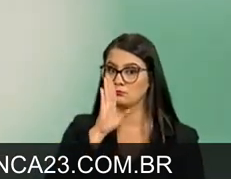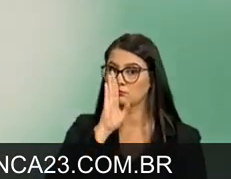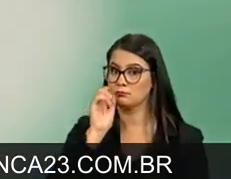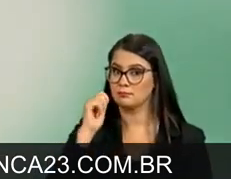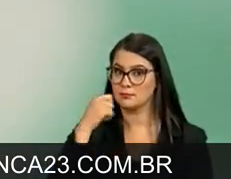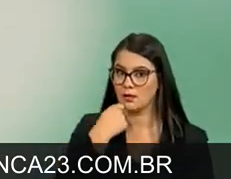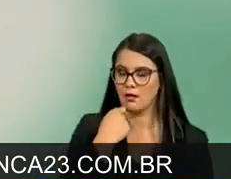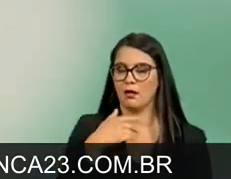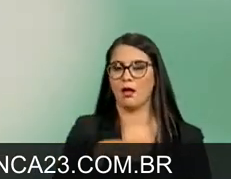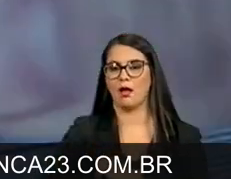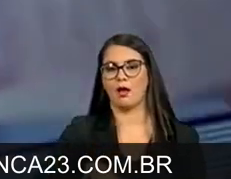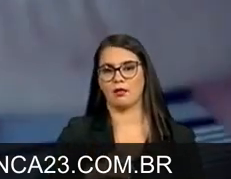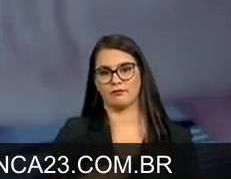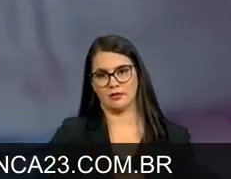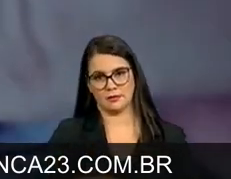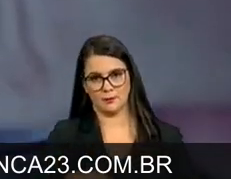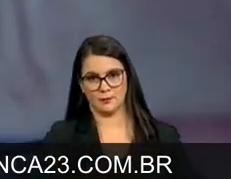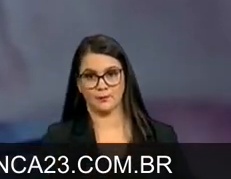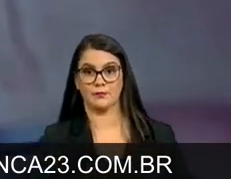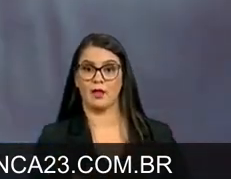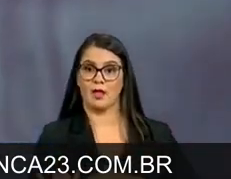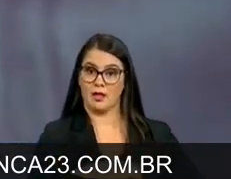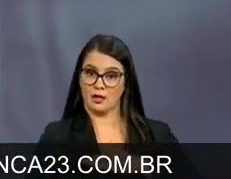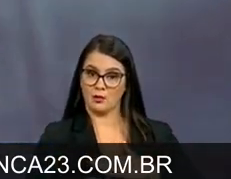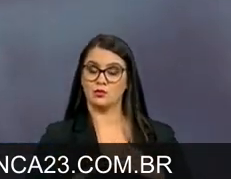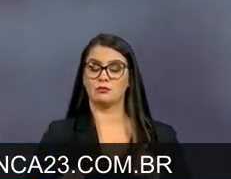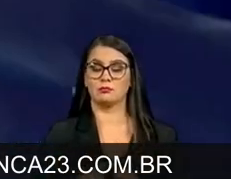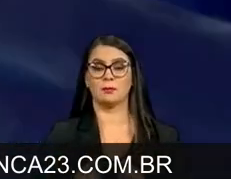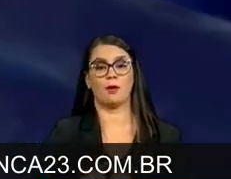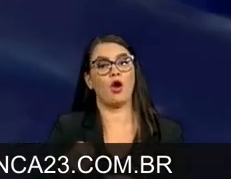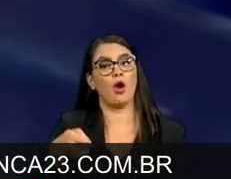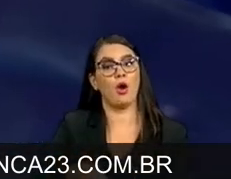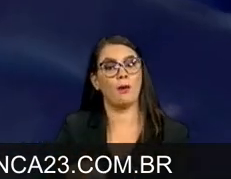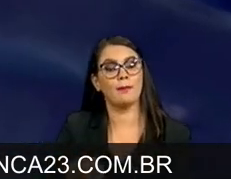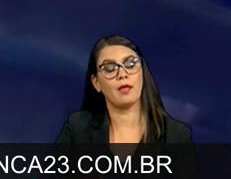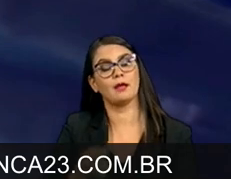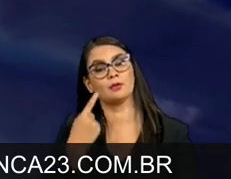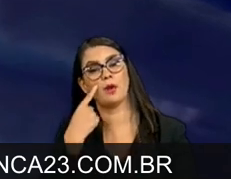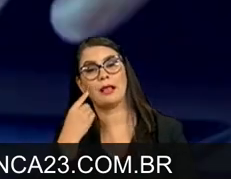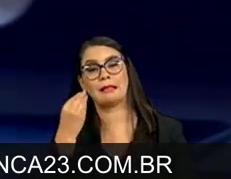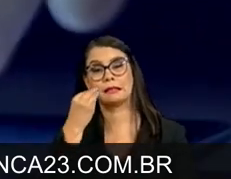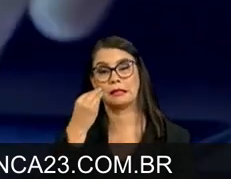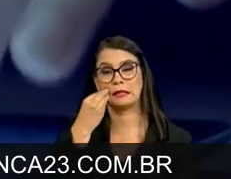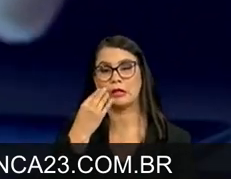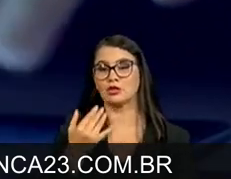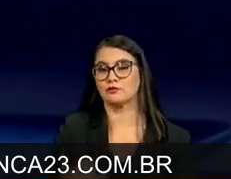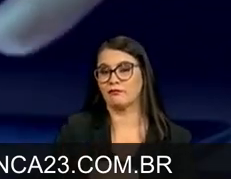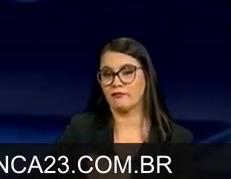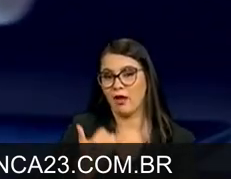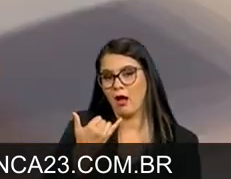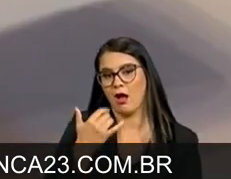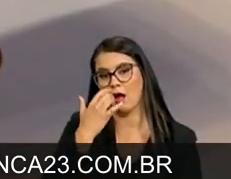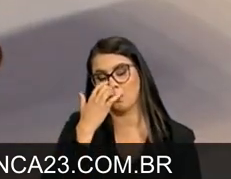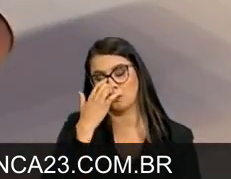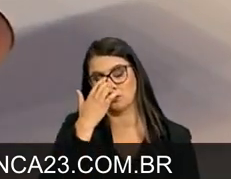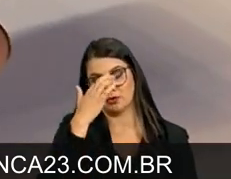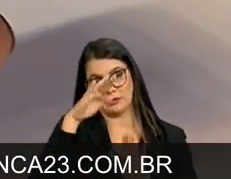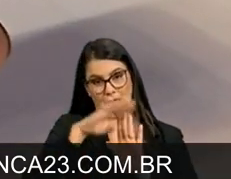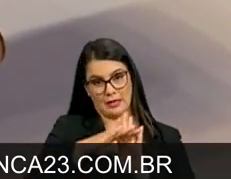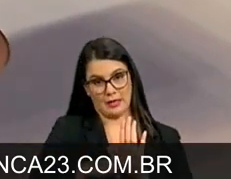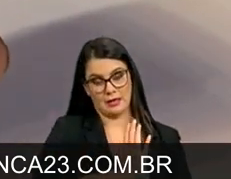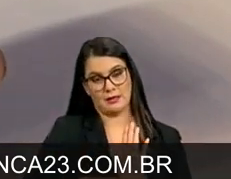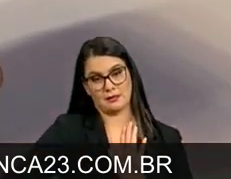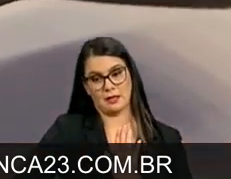prática de crimes financeiros. As instituições também são obrigadas a considerar tentativas de fraudes em uma lista de